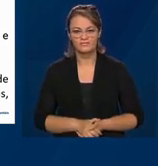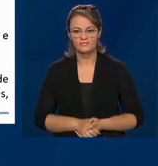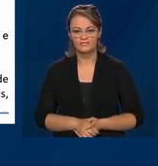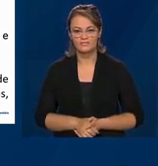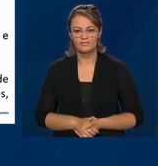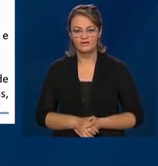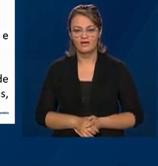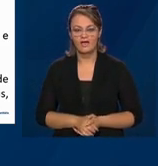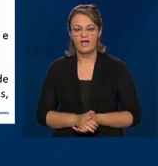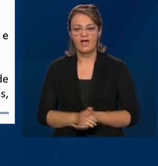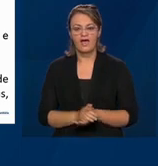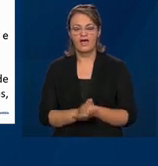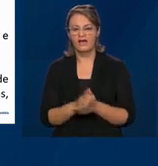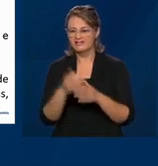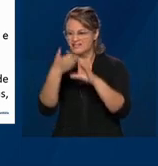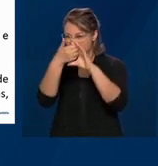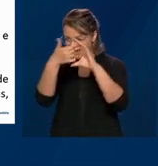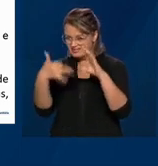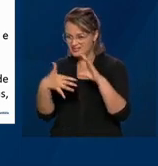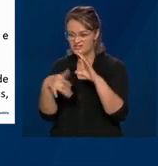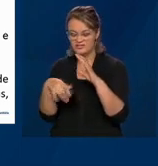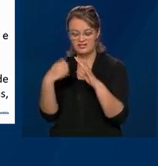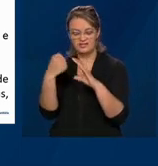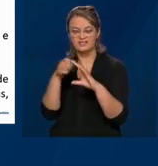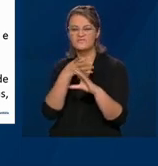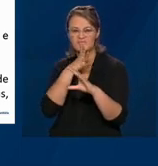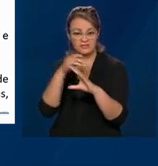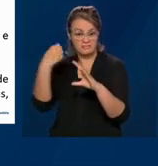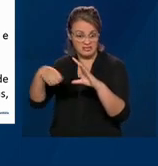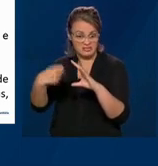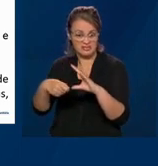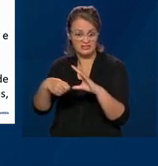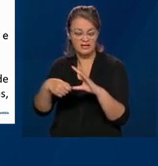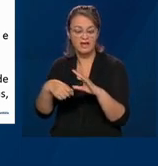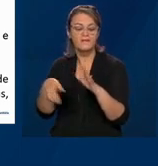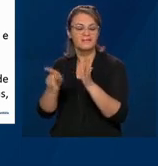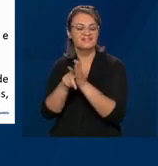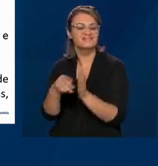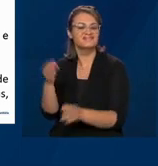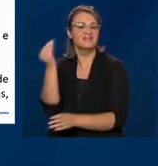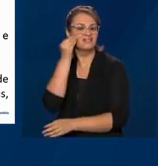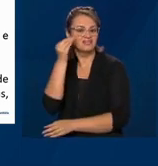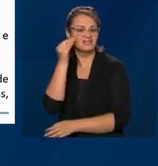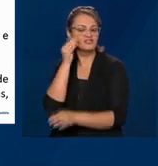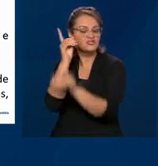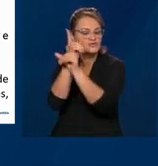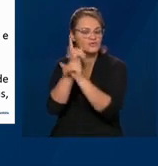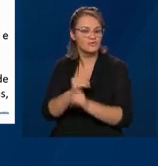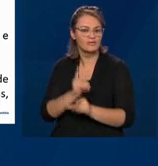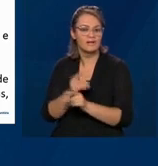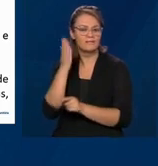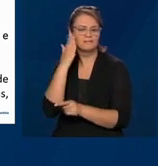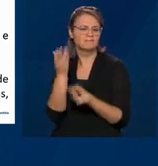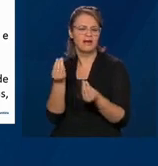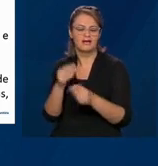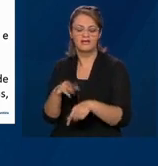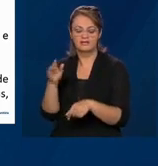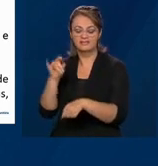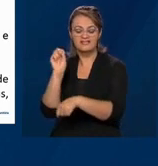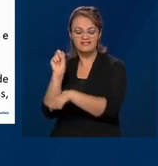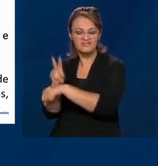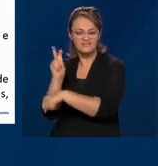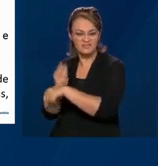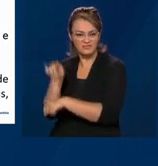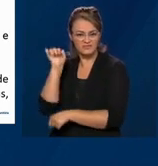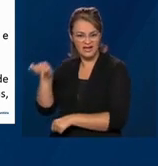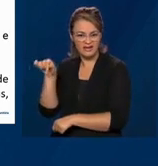Essas caracterizações que nós exigimos são caracterizações relacionadas a teste de identificação. A gente precisa saber se o vírus que está ali nesse lote